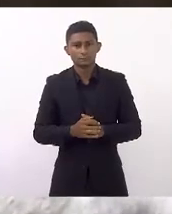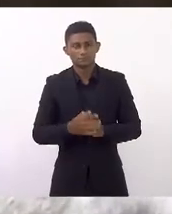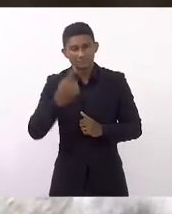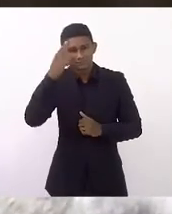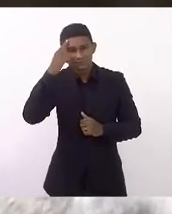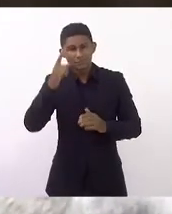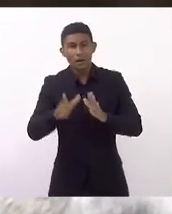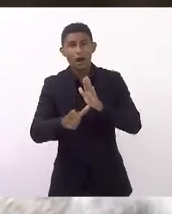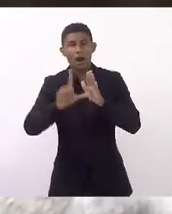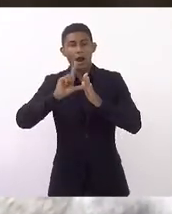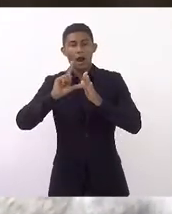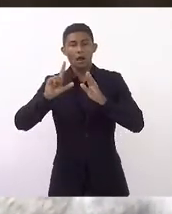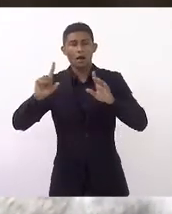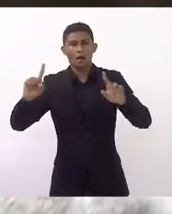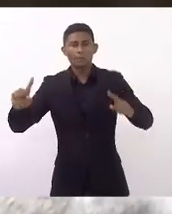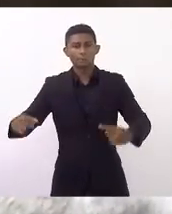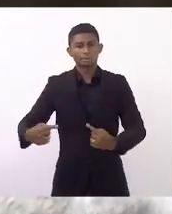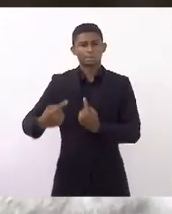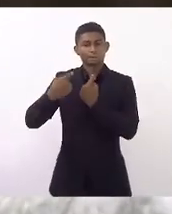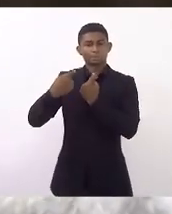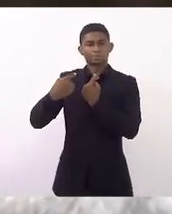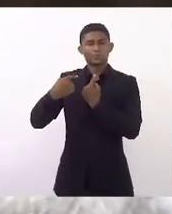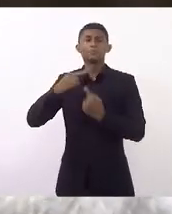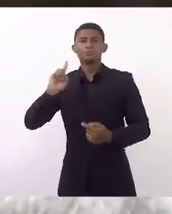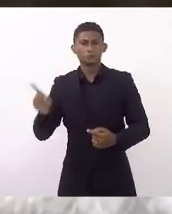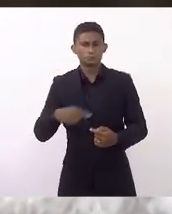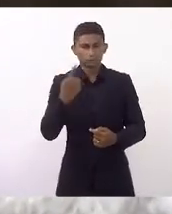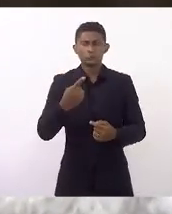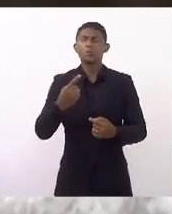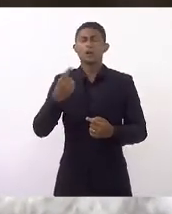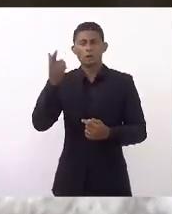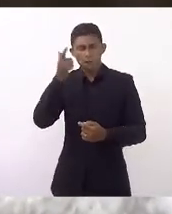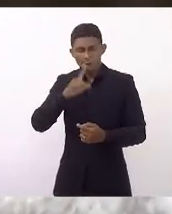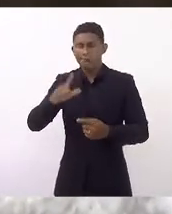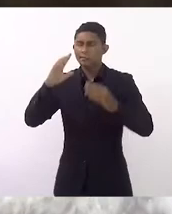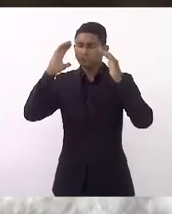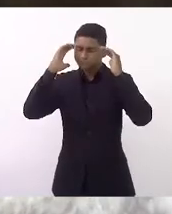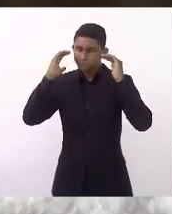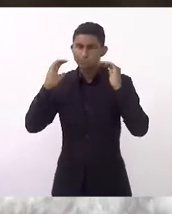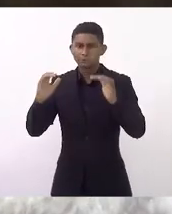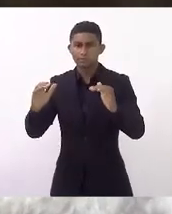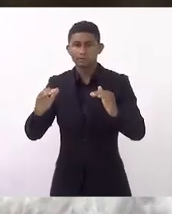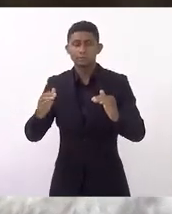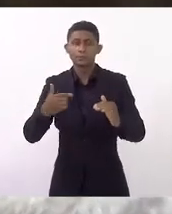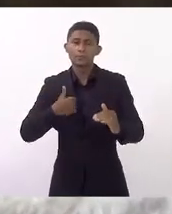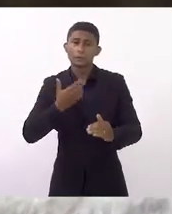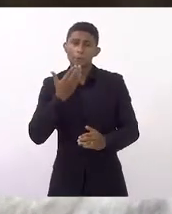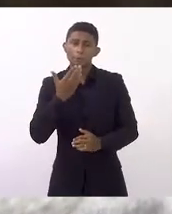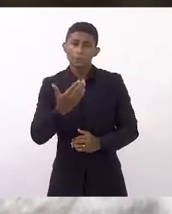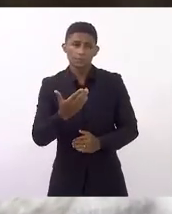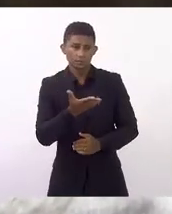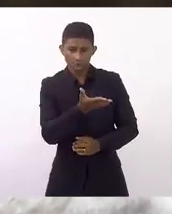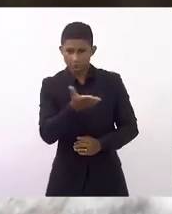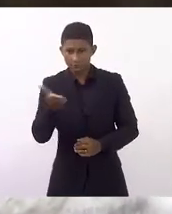provocado no mesmo dia, nós cumprimos. Então, quero pedir um compromisso dessa casa de que, pela